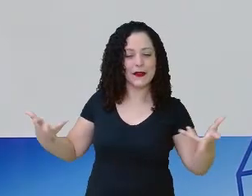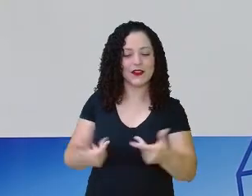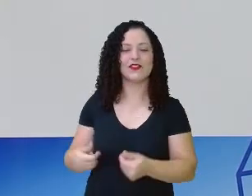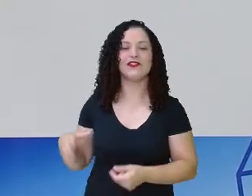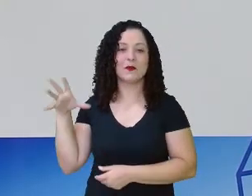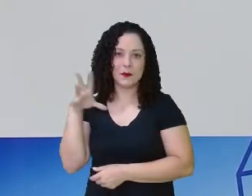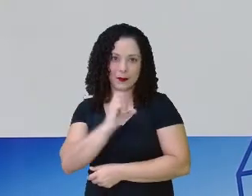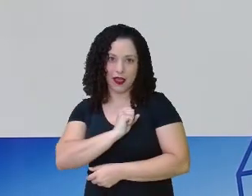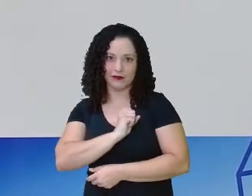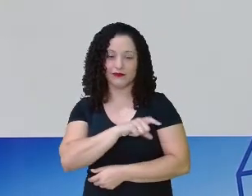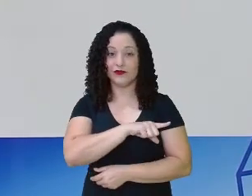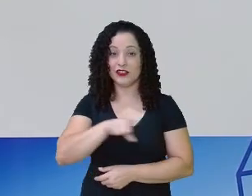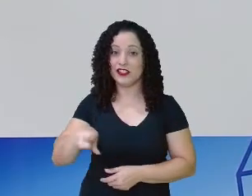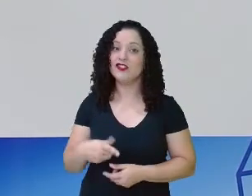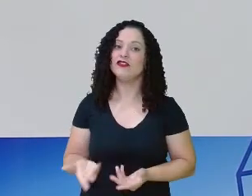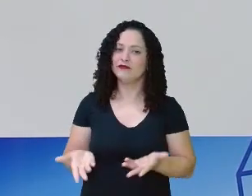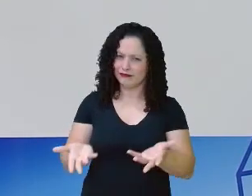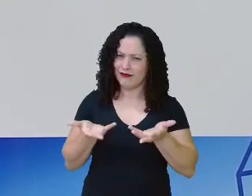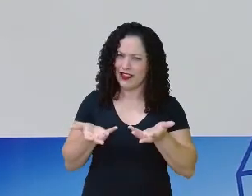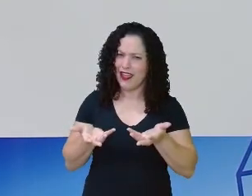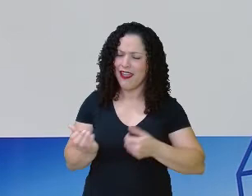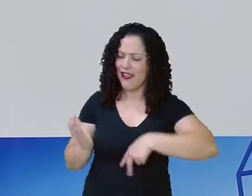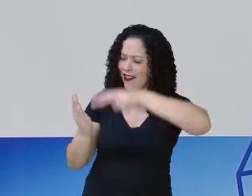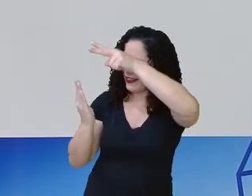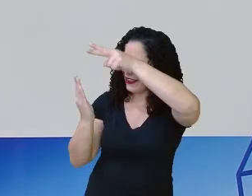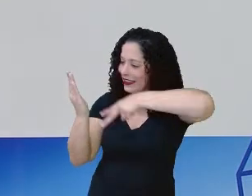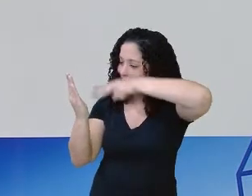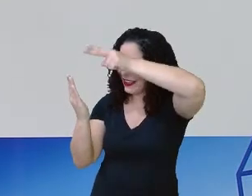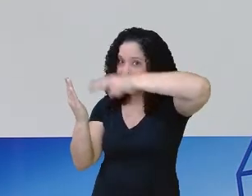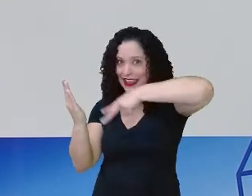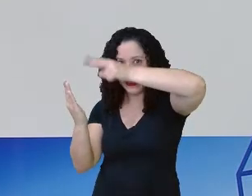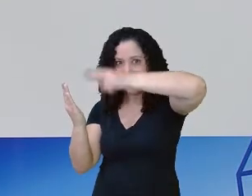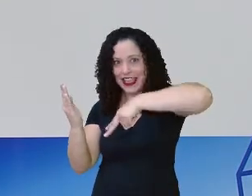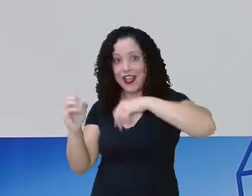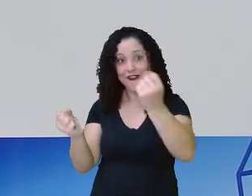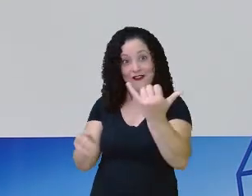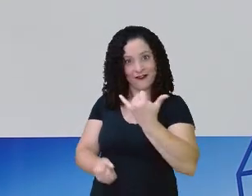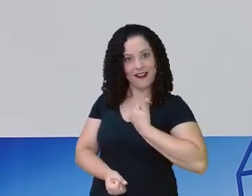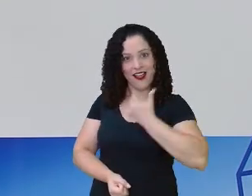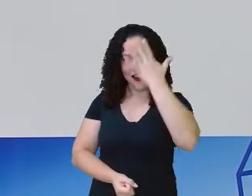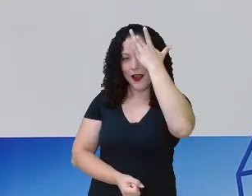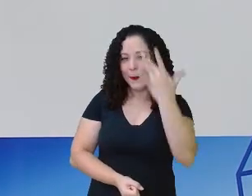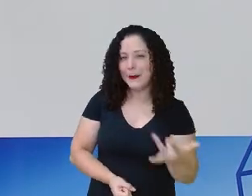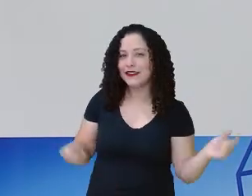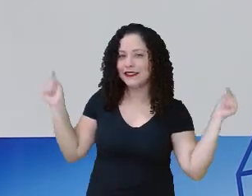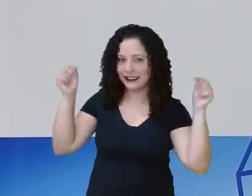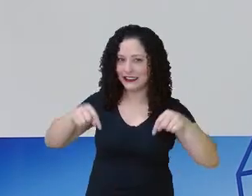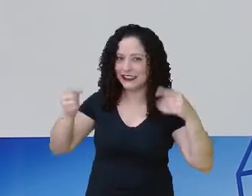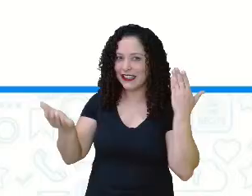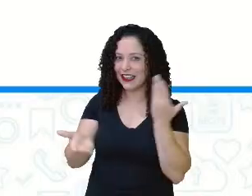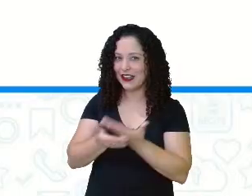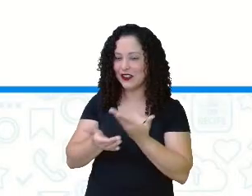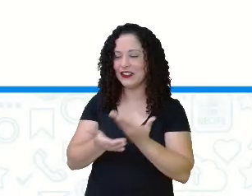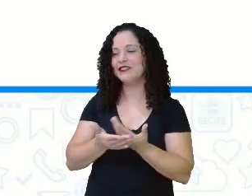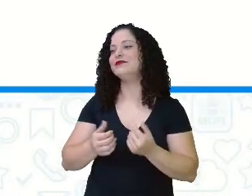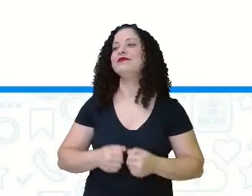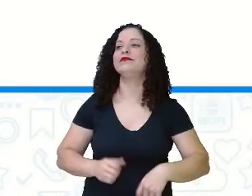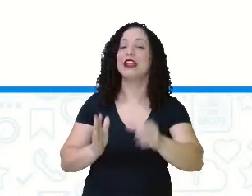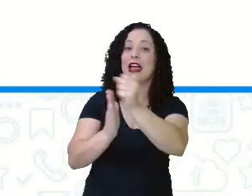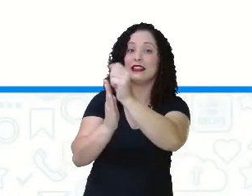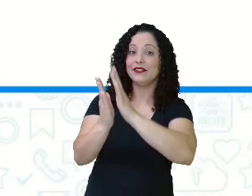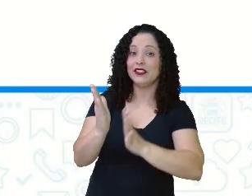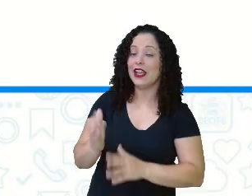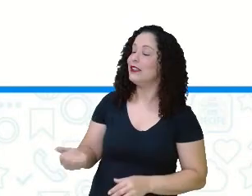amar. Se vocês fizerem isso e der aquela leiturinha boa, conta para mim amanhã na aula, tá certo? E essa sustentatividade